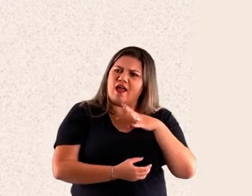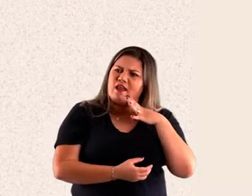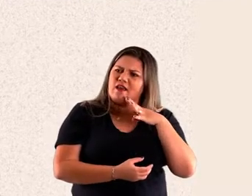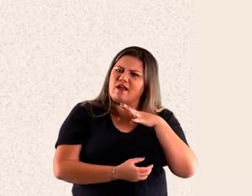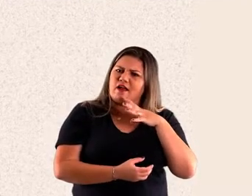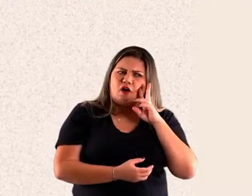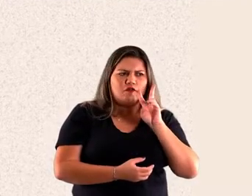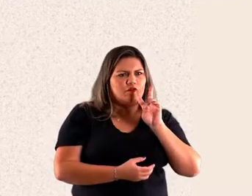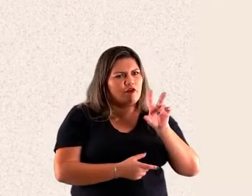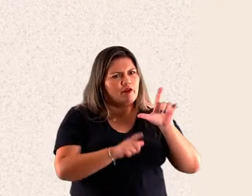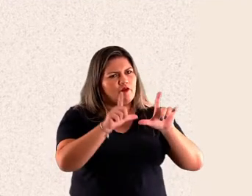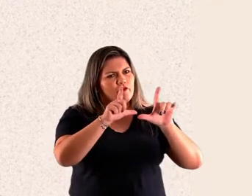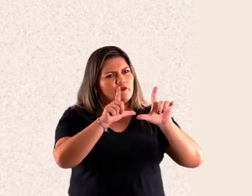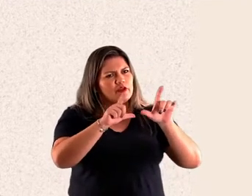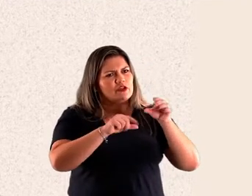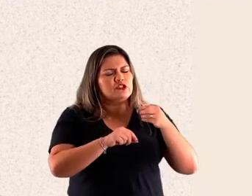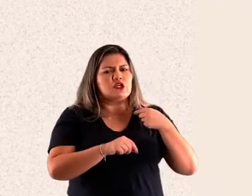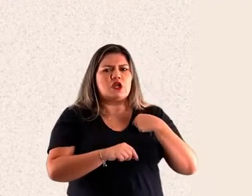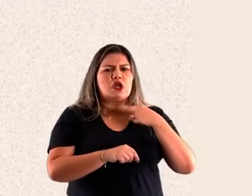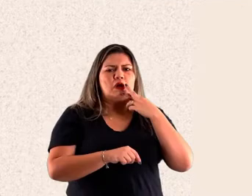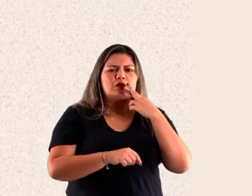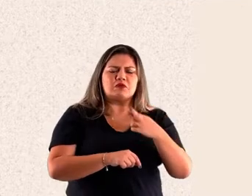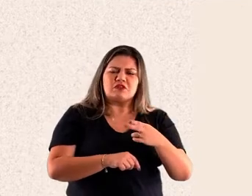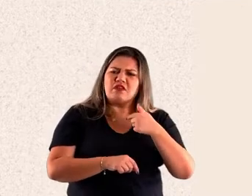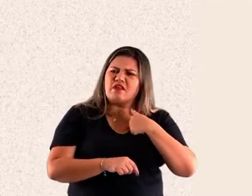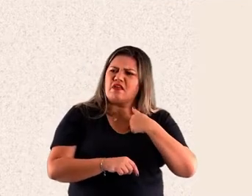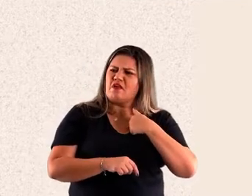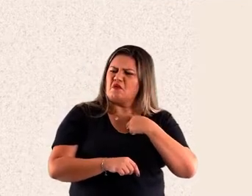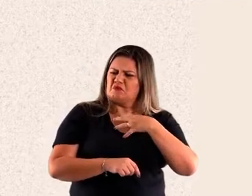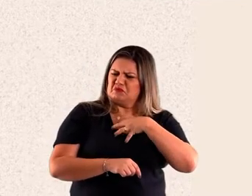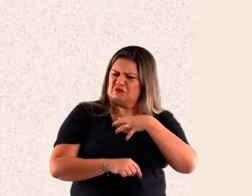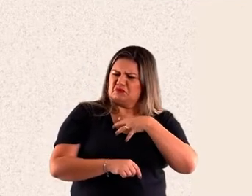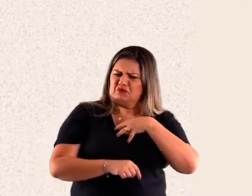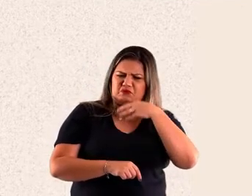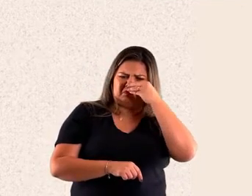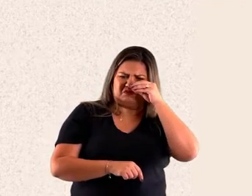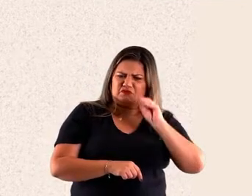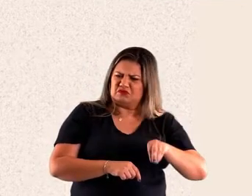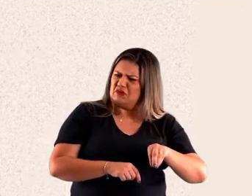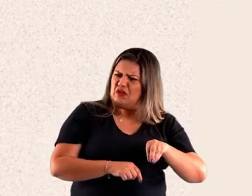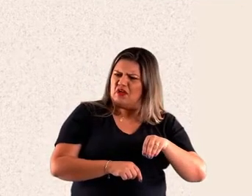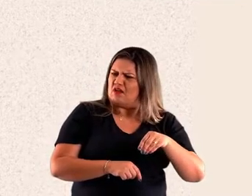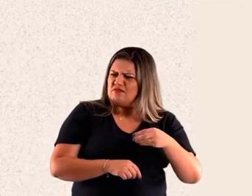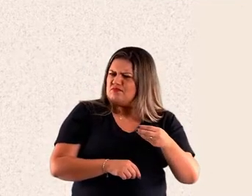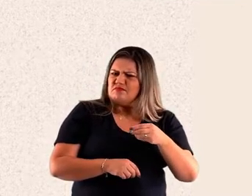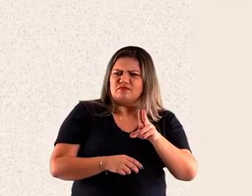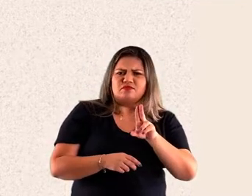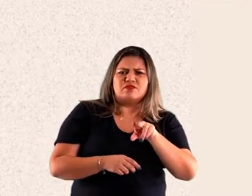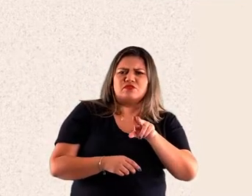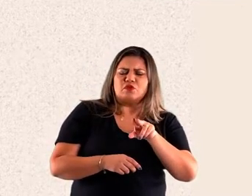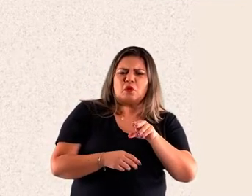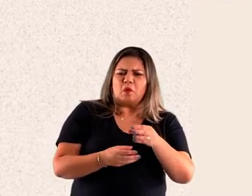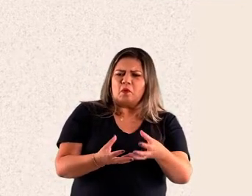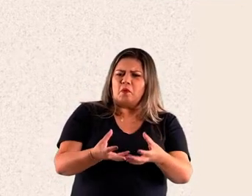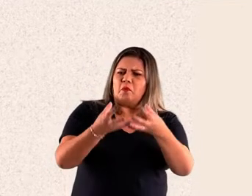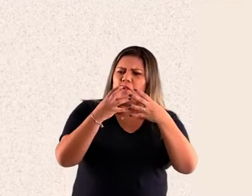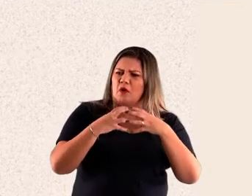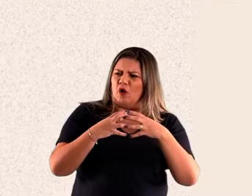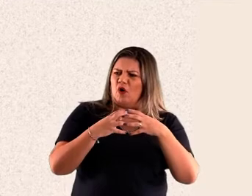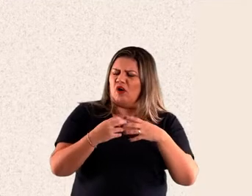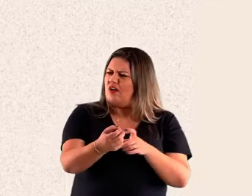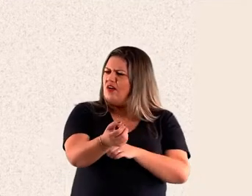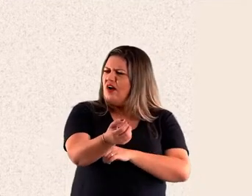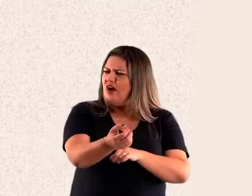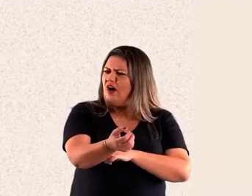ver os vídeos né como que ele se sentiram me sentir a rejeitado mas é muito injusto porque não ninguém mais jogou para mim tal sentiram com